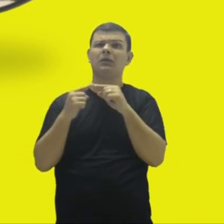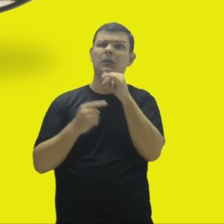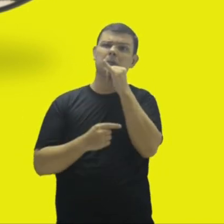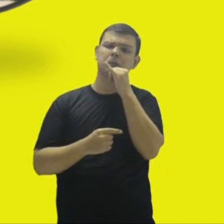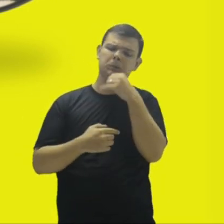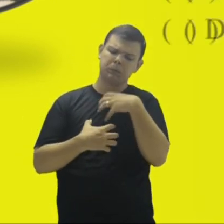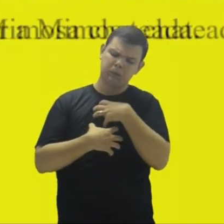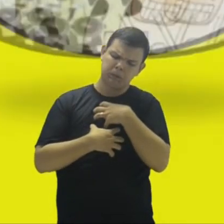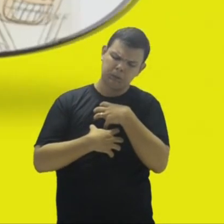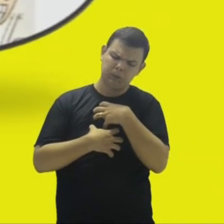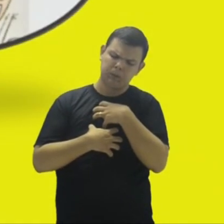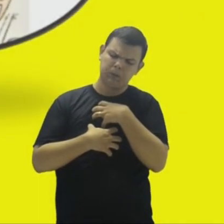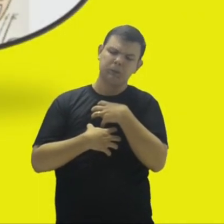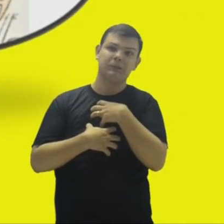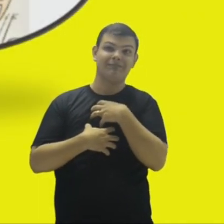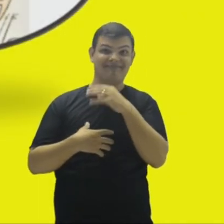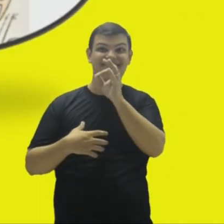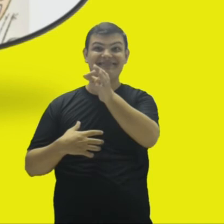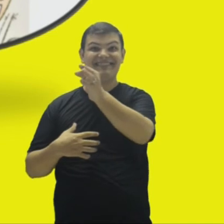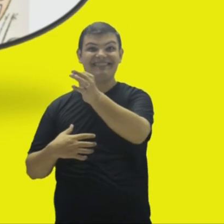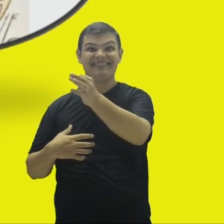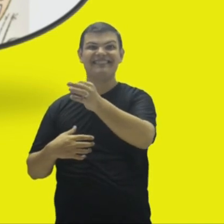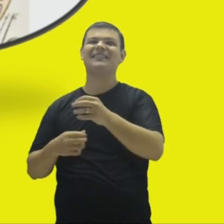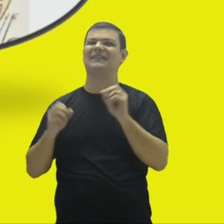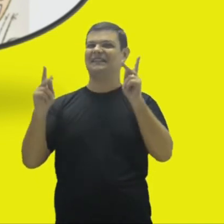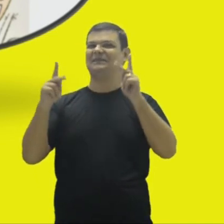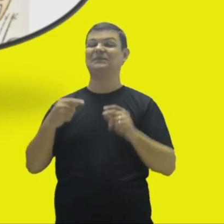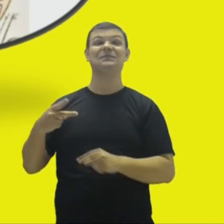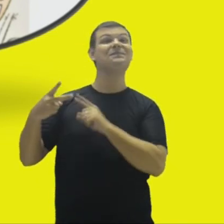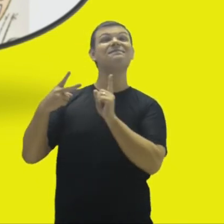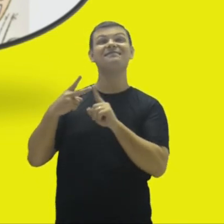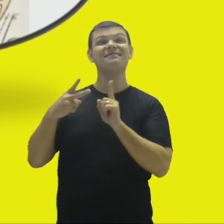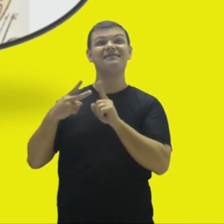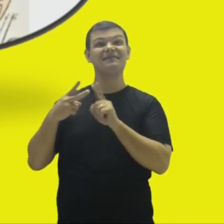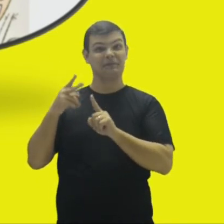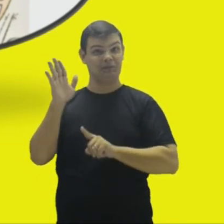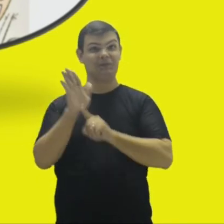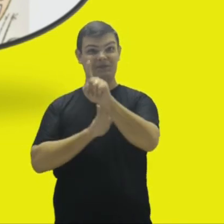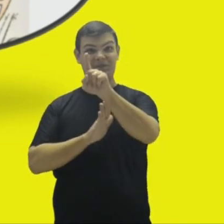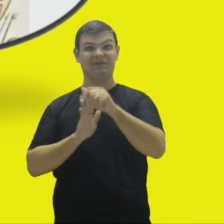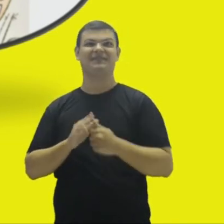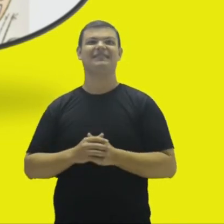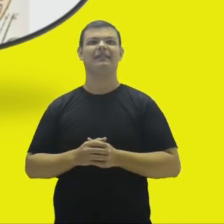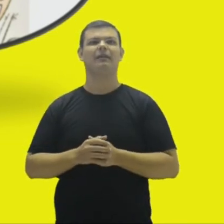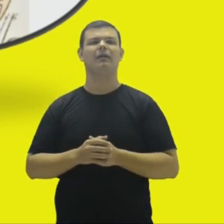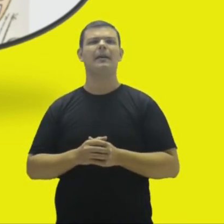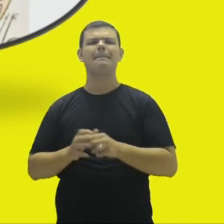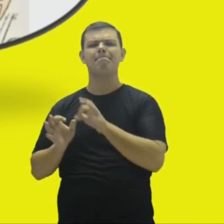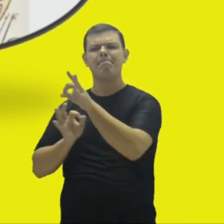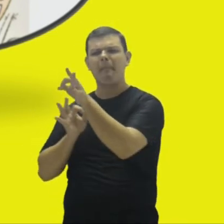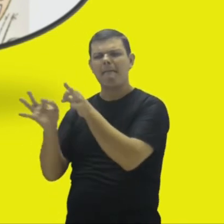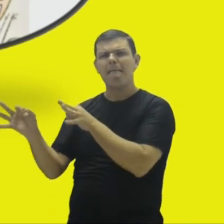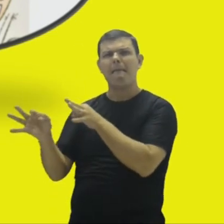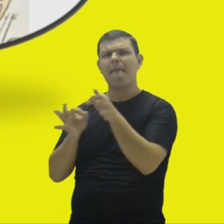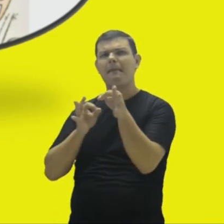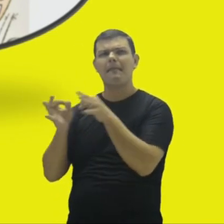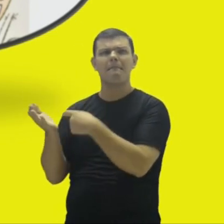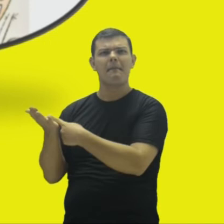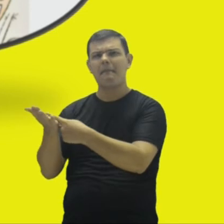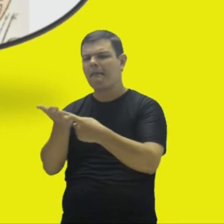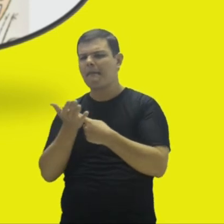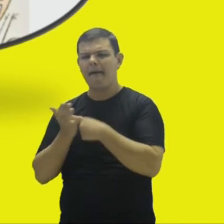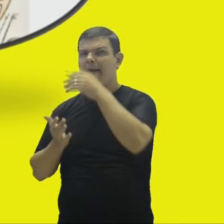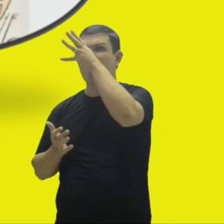Acertaram? Nós estamos só esquentando. Segunda questão. O plano arquitetado